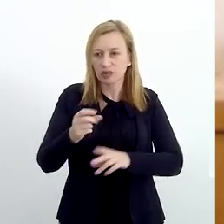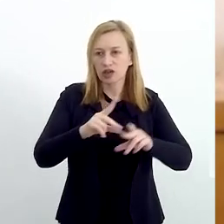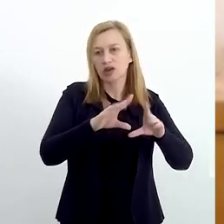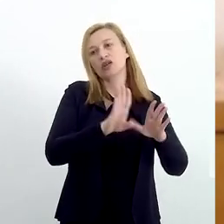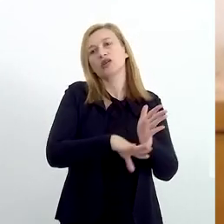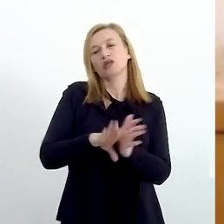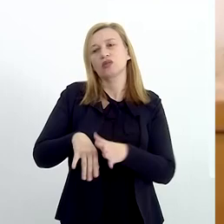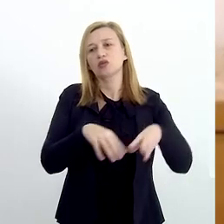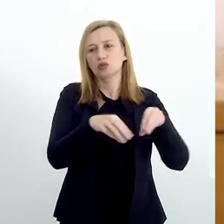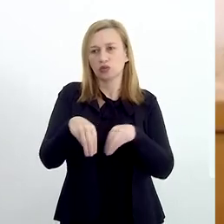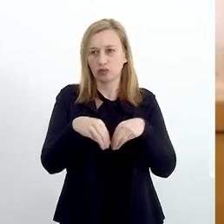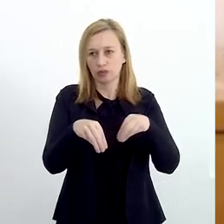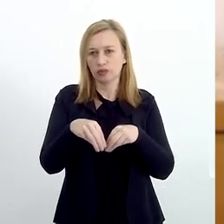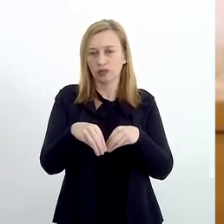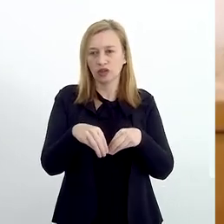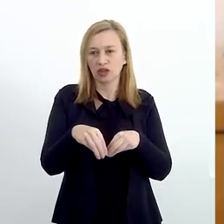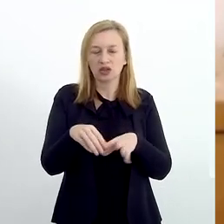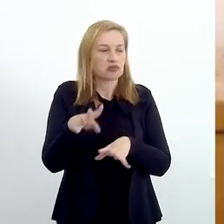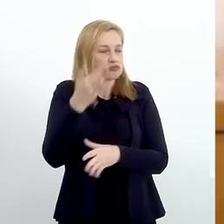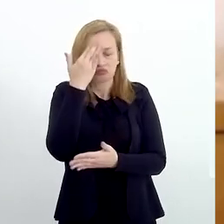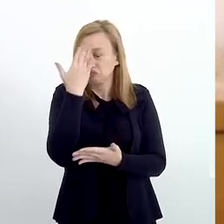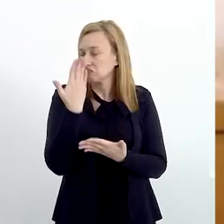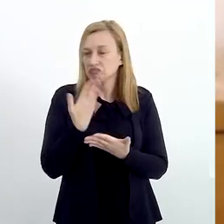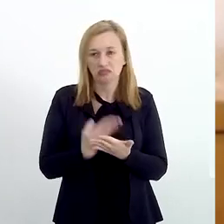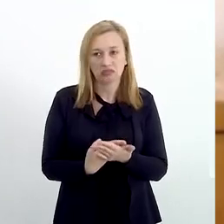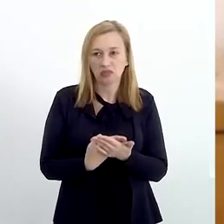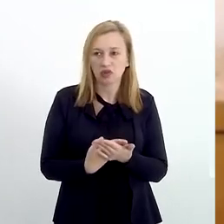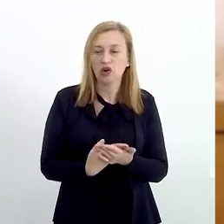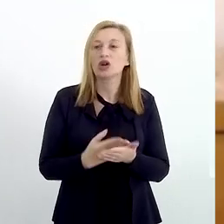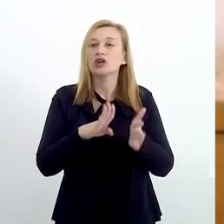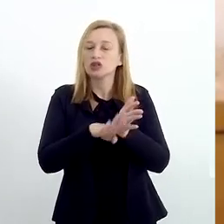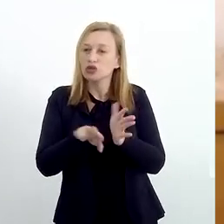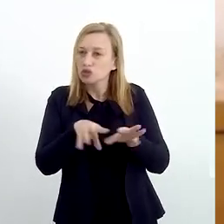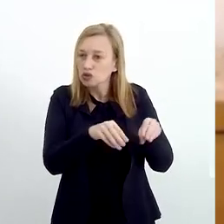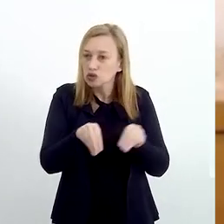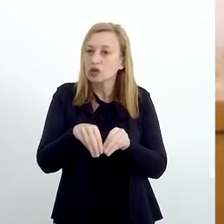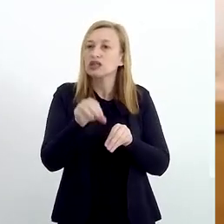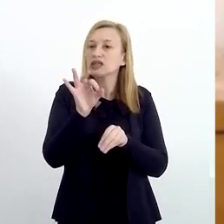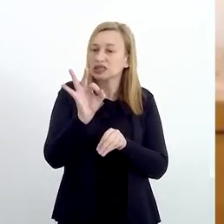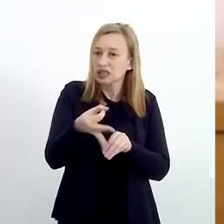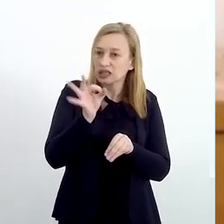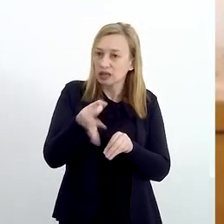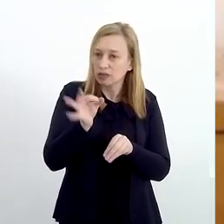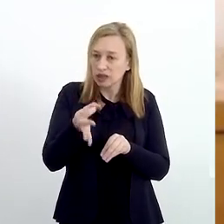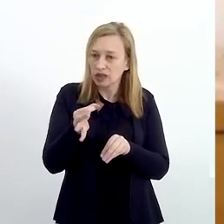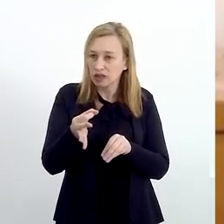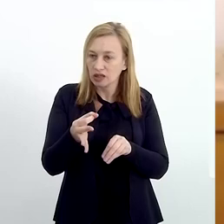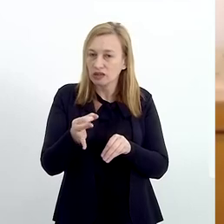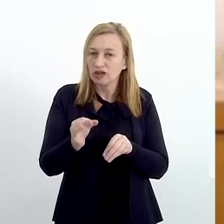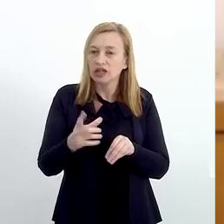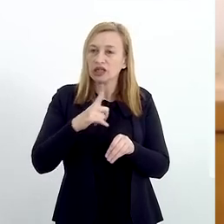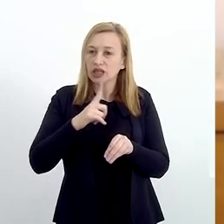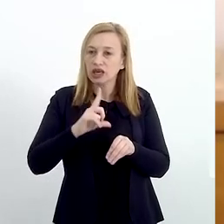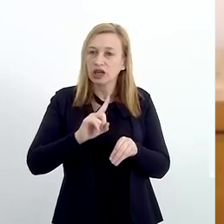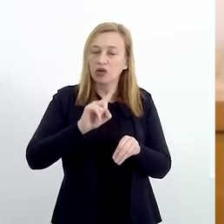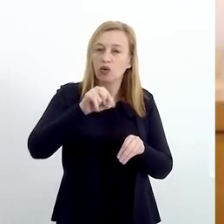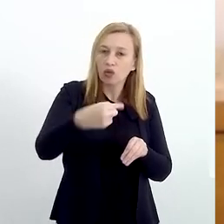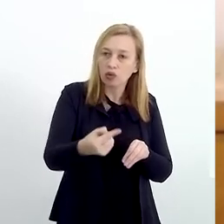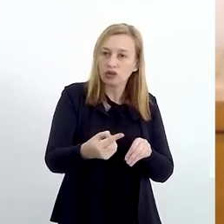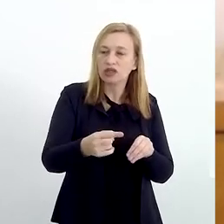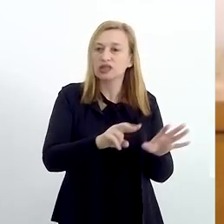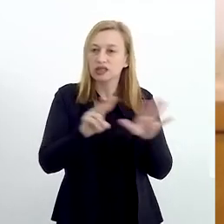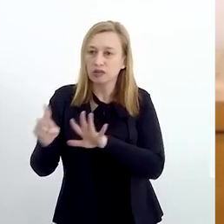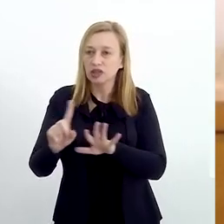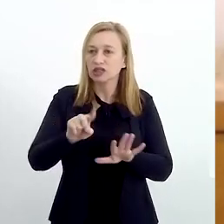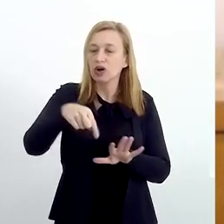vai receber o resumo e se ela não tem confiança de que o resíduo realmente vai estar disponível a semana que vem